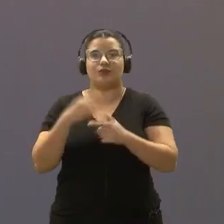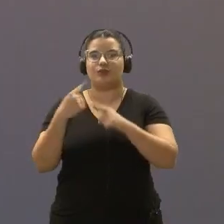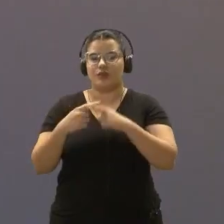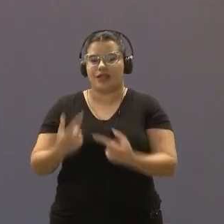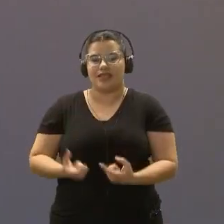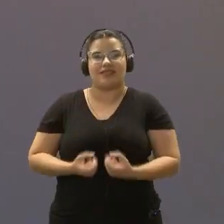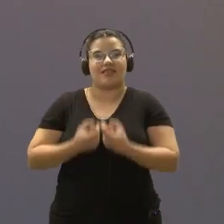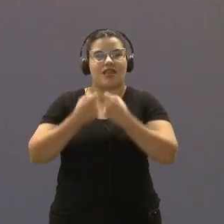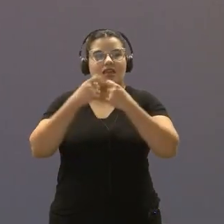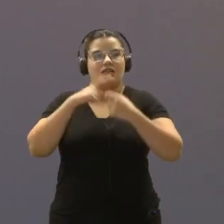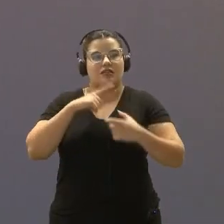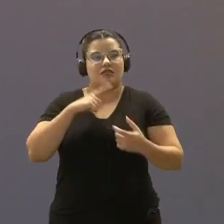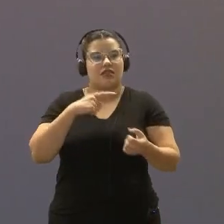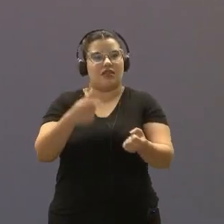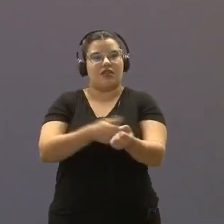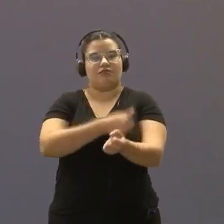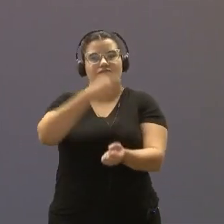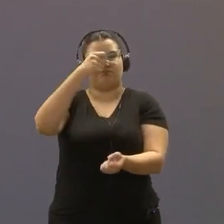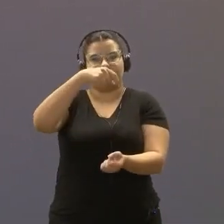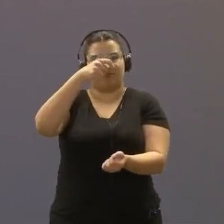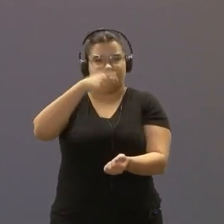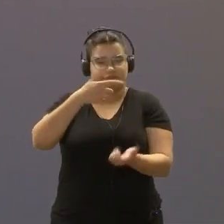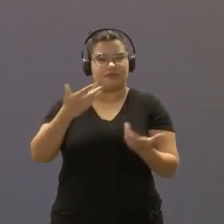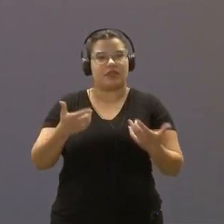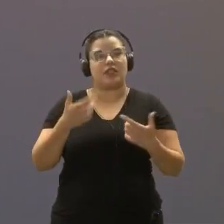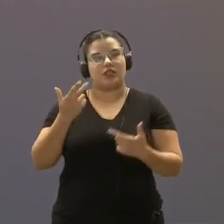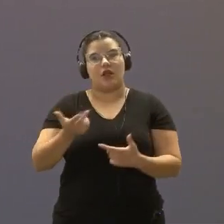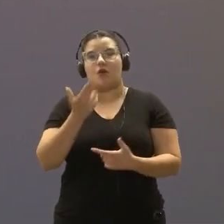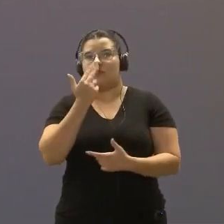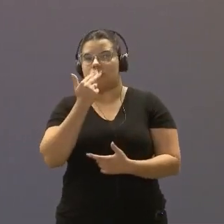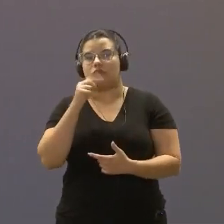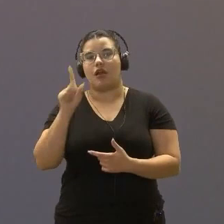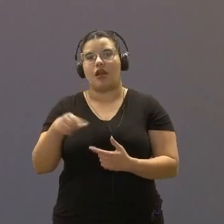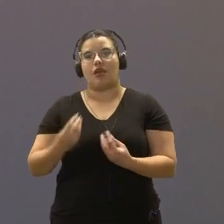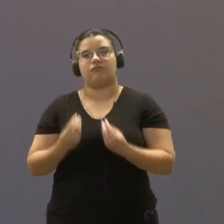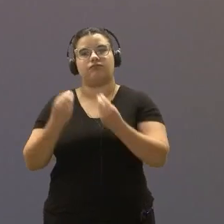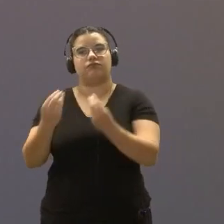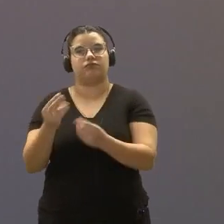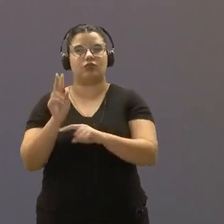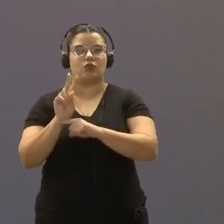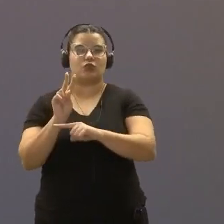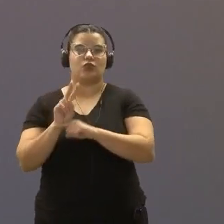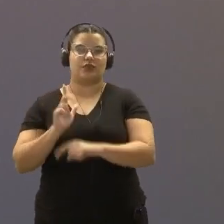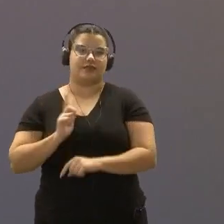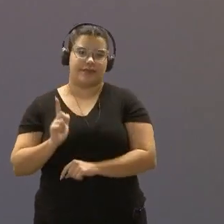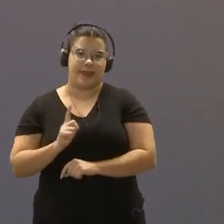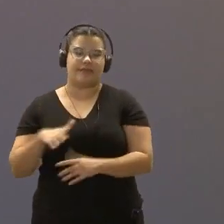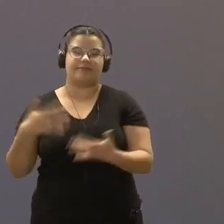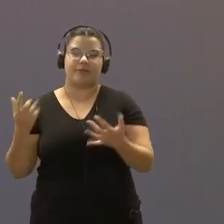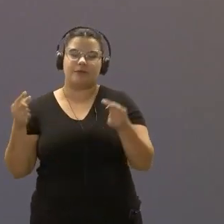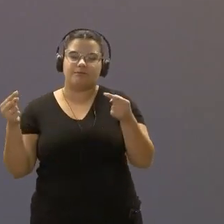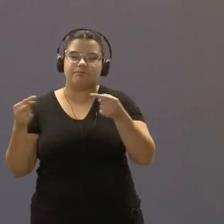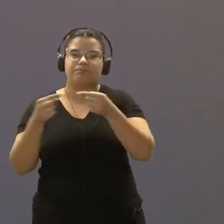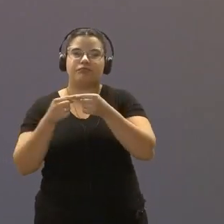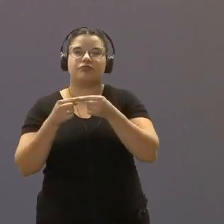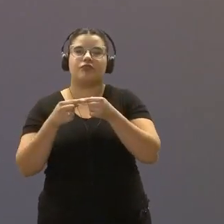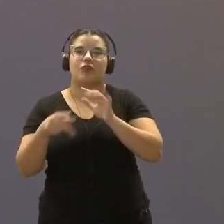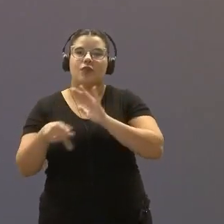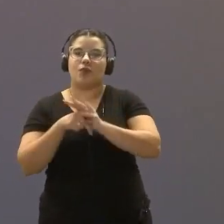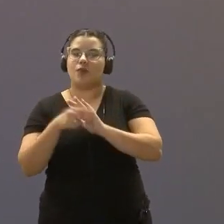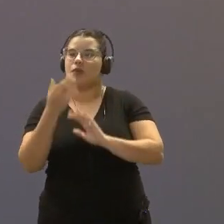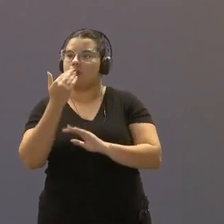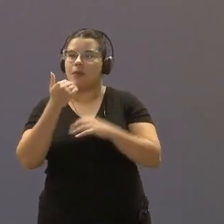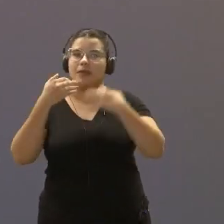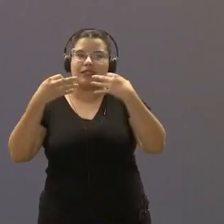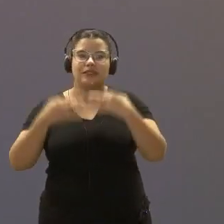está em quimioterapia. Exato. Então a suplementação nutricional se impõe nesse cenário. Então a adequação com suplementação